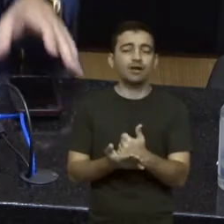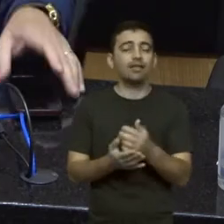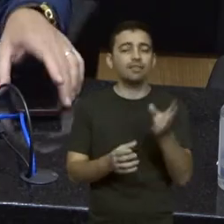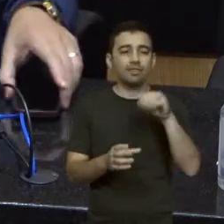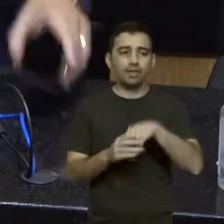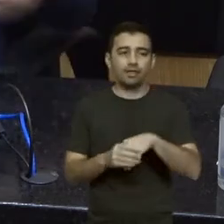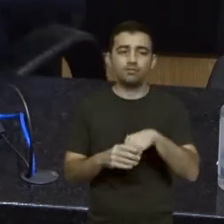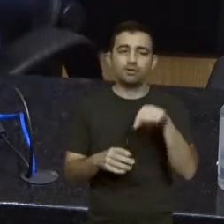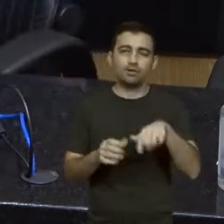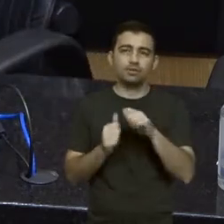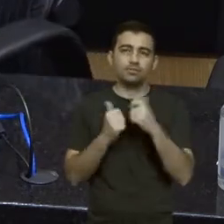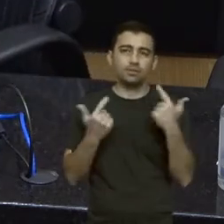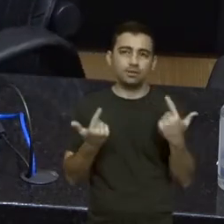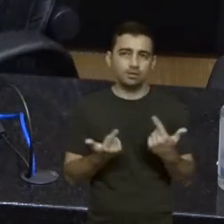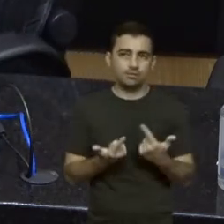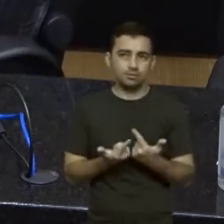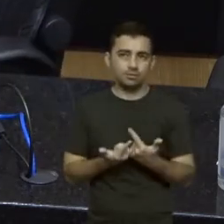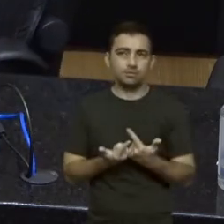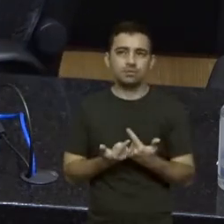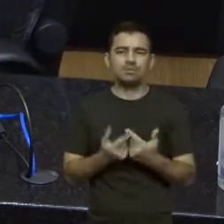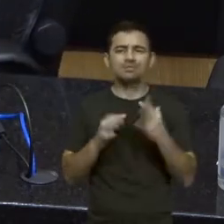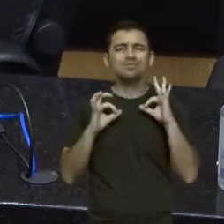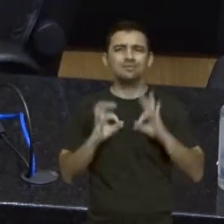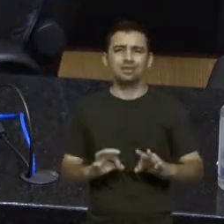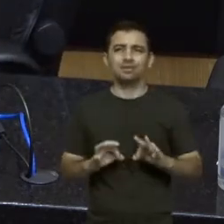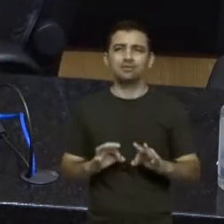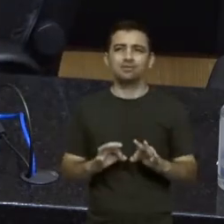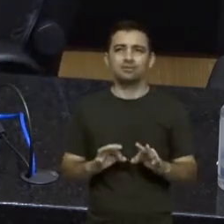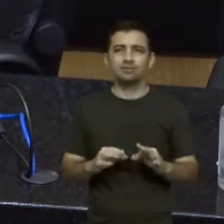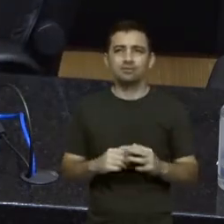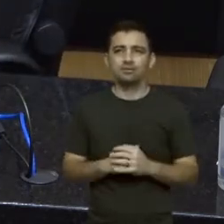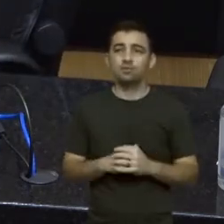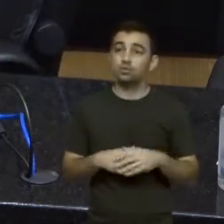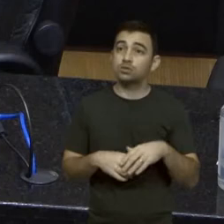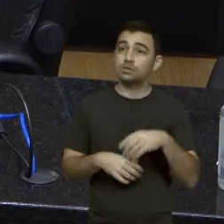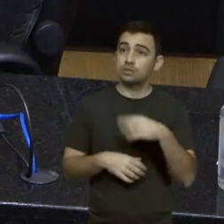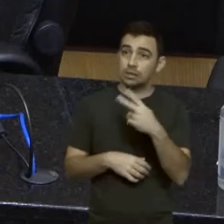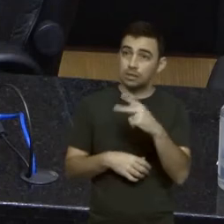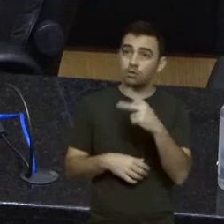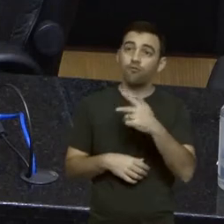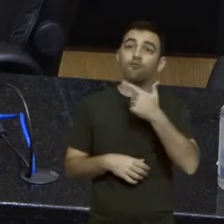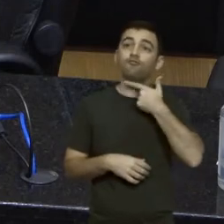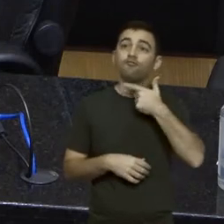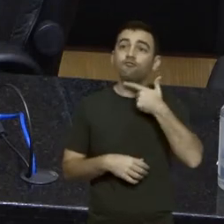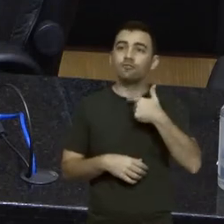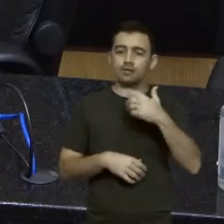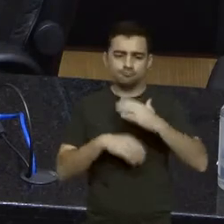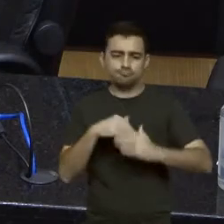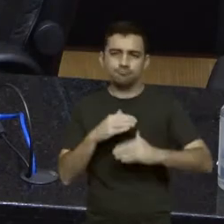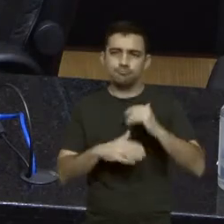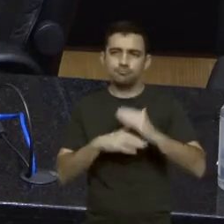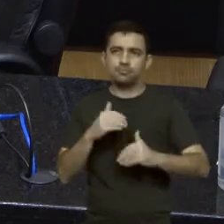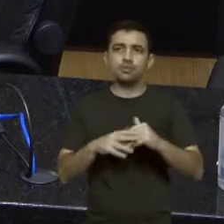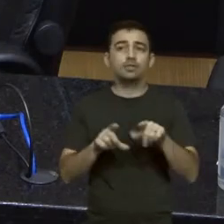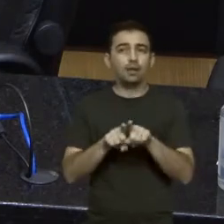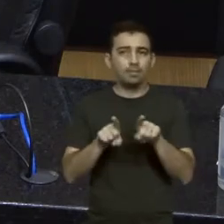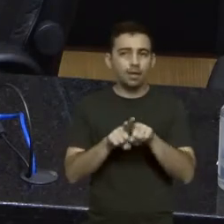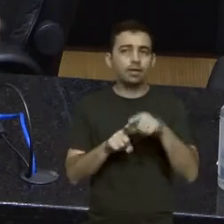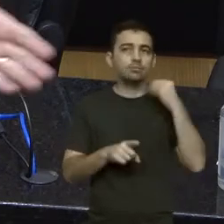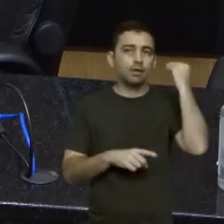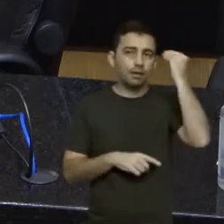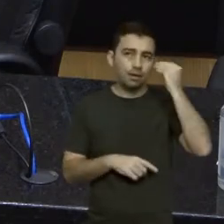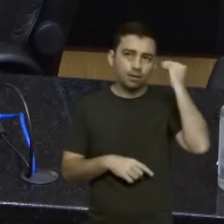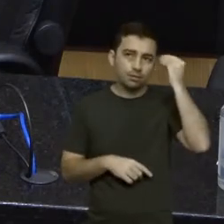E, com certeza, essa tua vontade, competência e pela tua experiência,